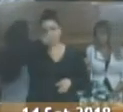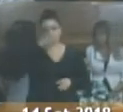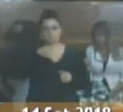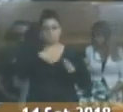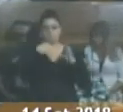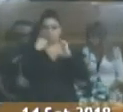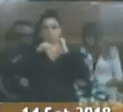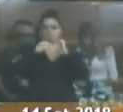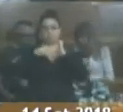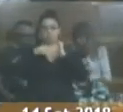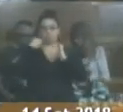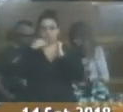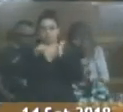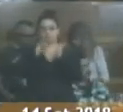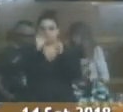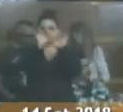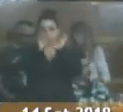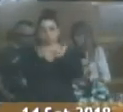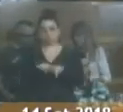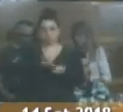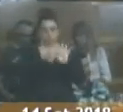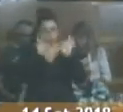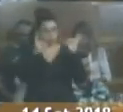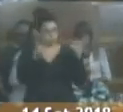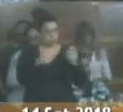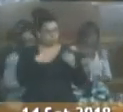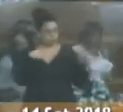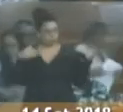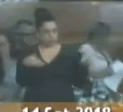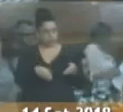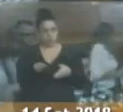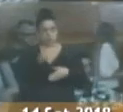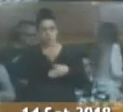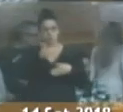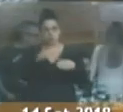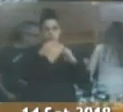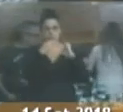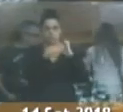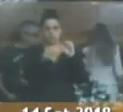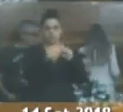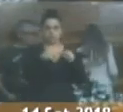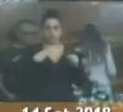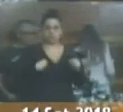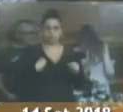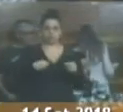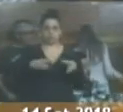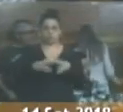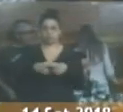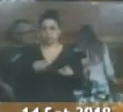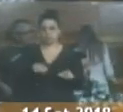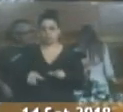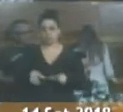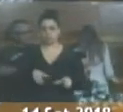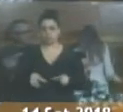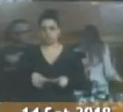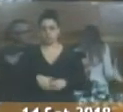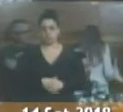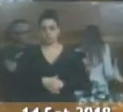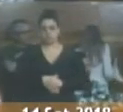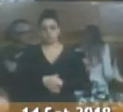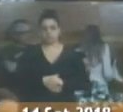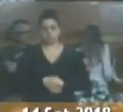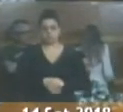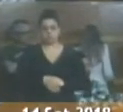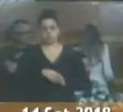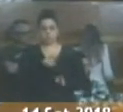e-mail para todos que vieram aqui, que deixaram o nome, para fazer parte do grupo de trabalho. Porque um grupo de trabalho, o